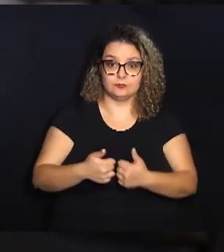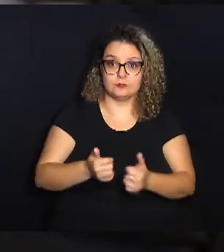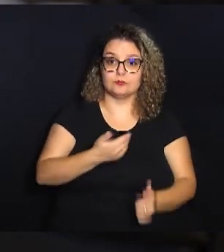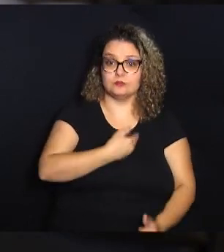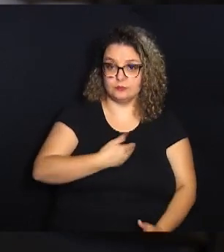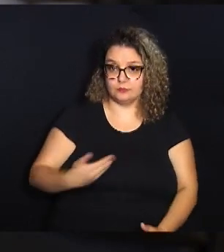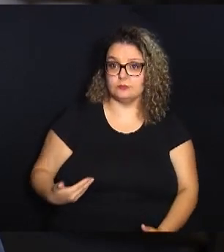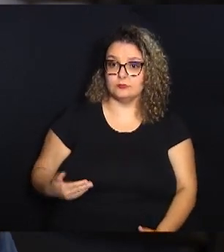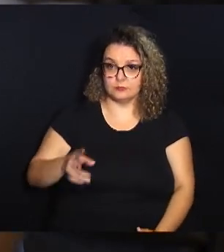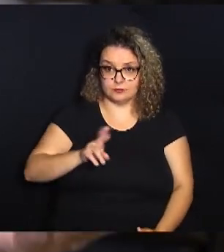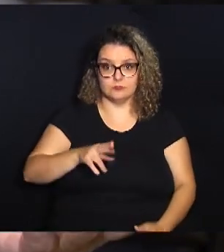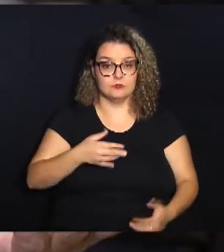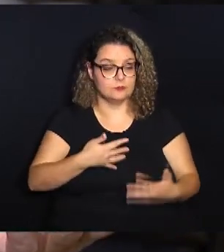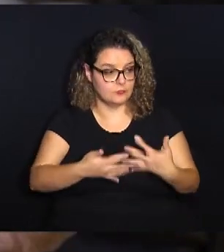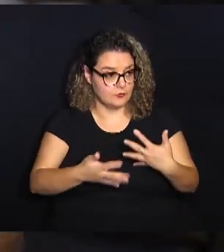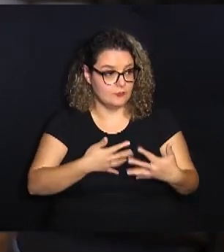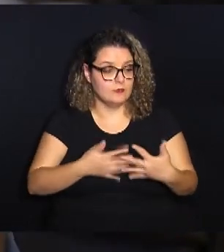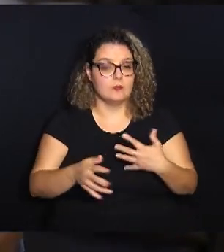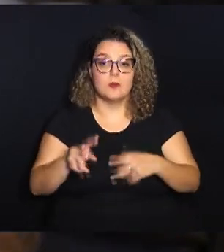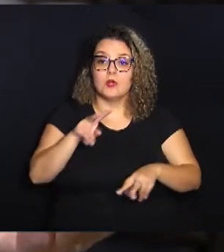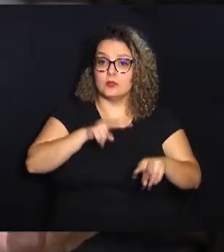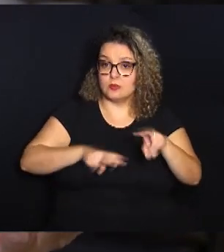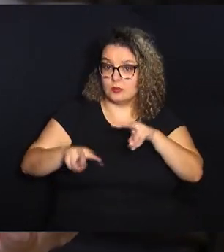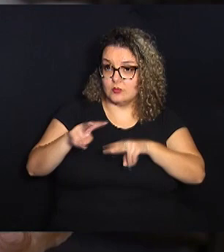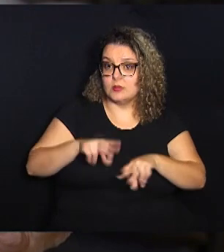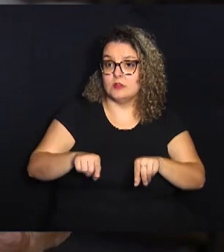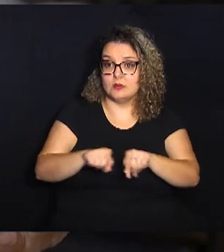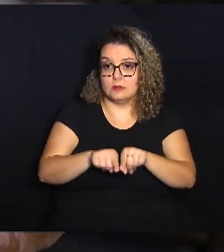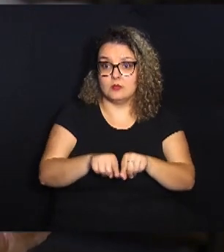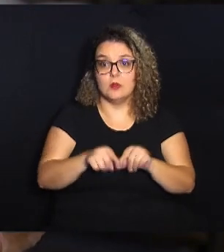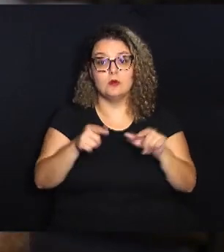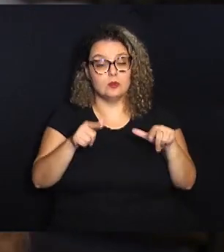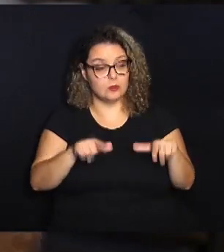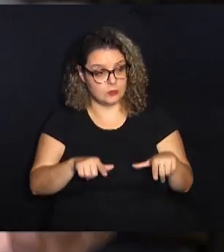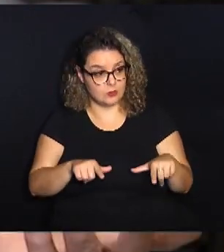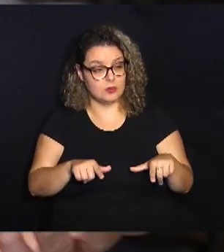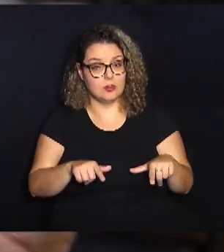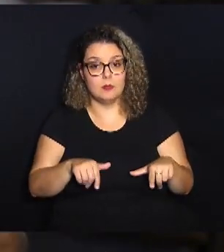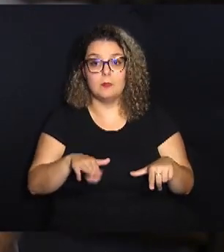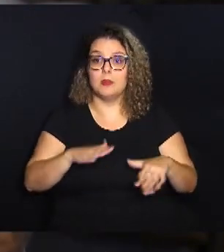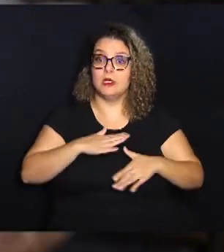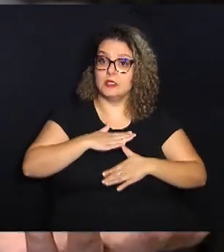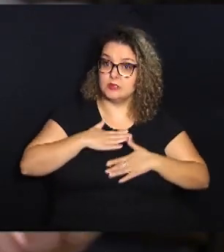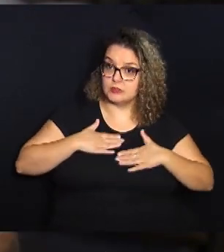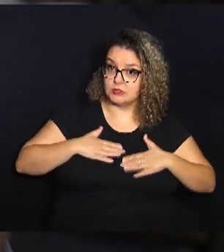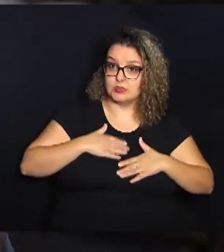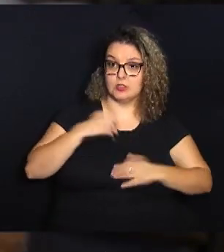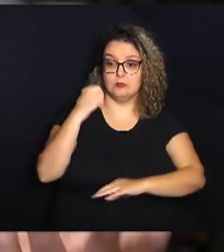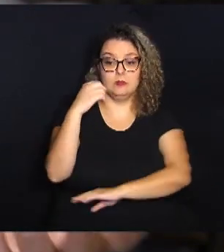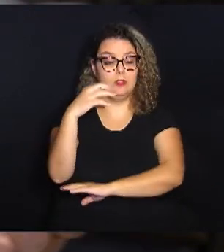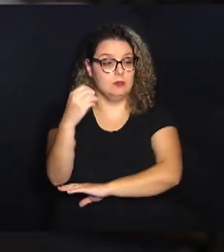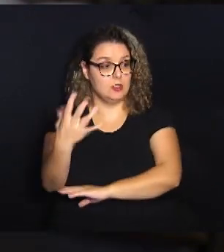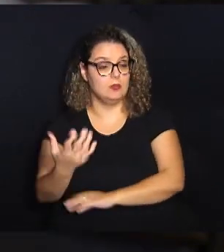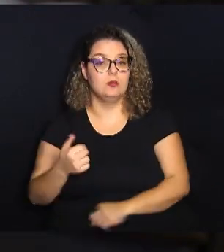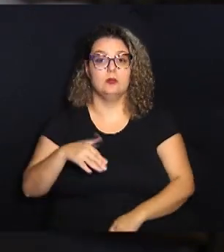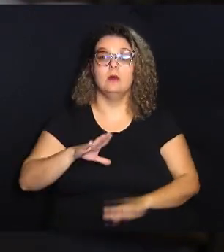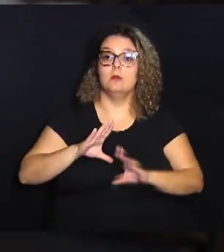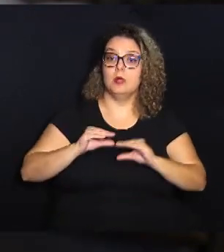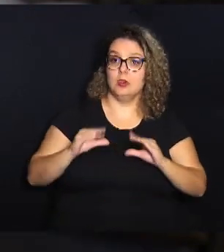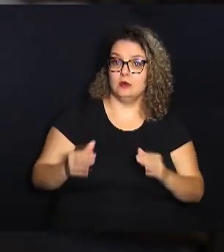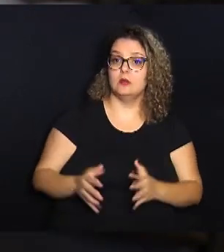terminal também, do ponto de vista estético, né, tornando o ambiente mais agradável, iluminado, com mais